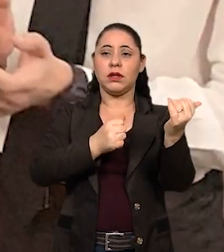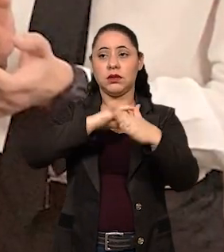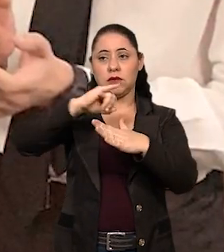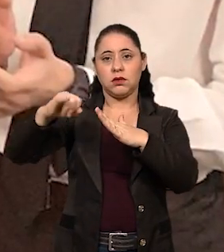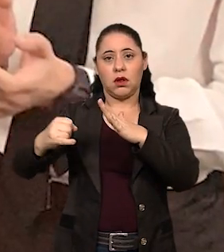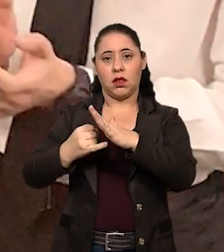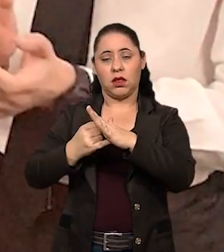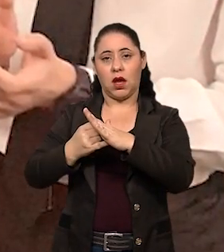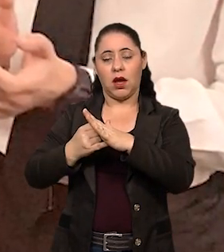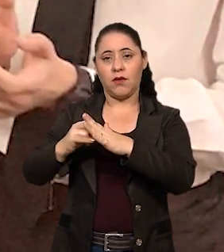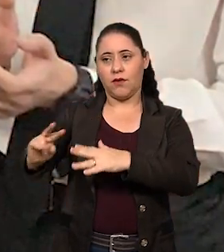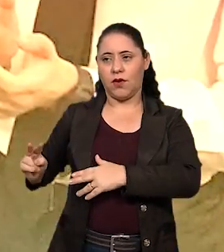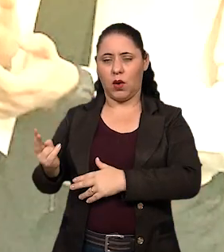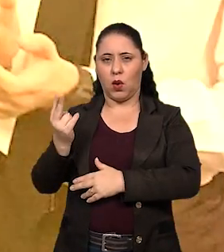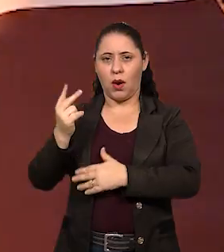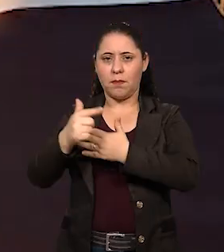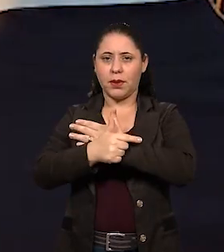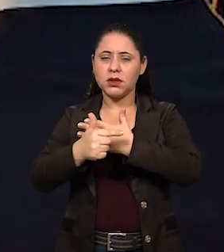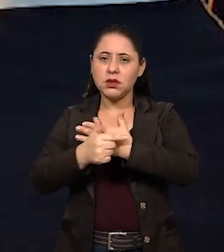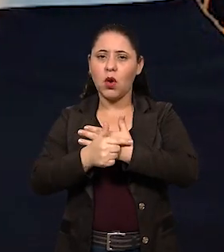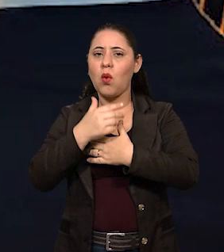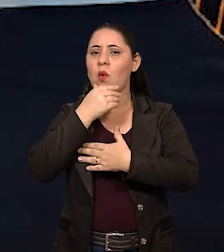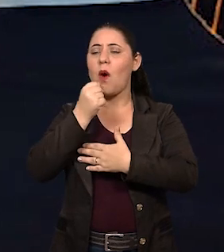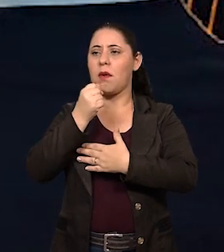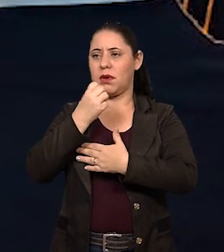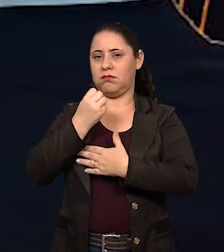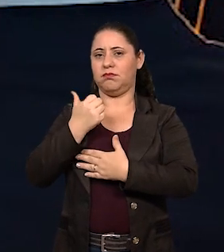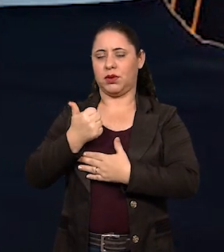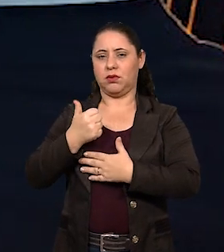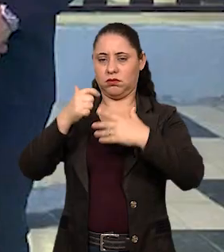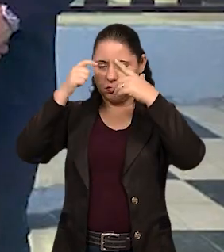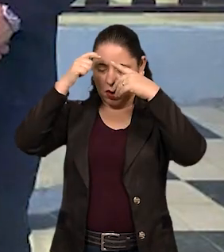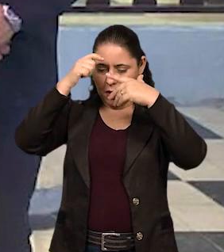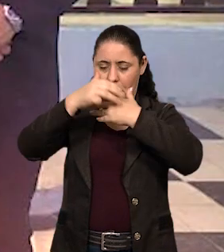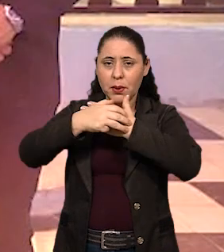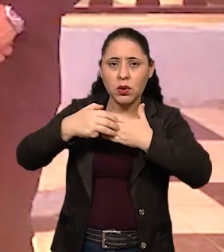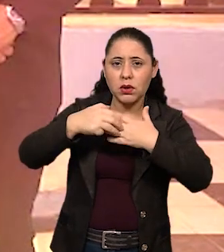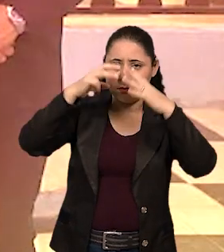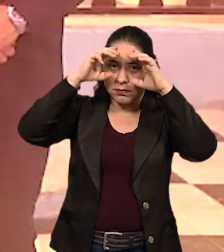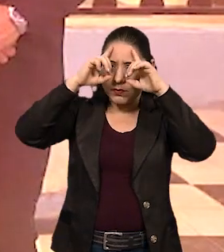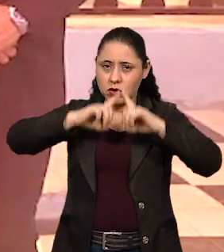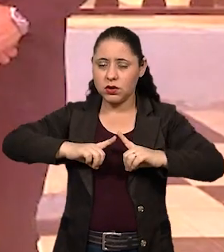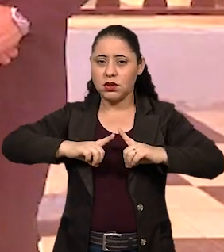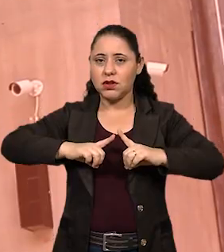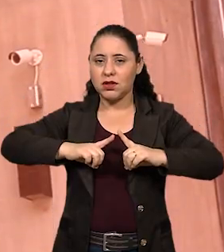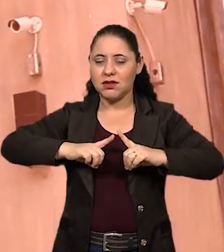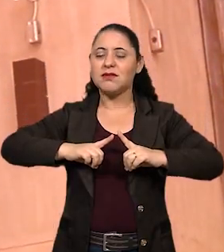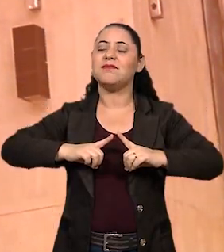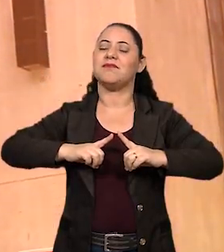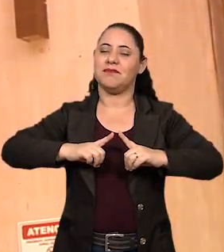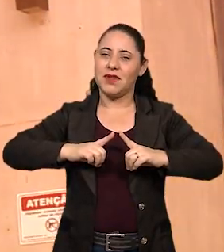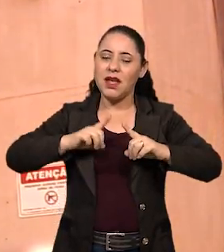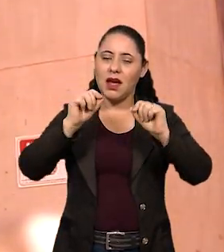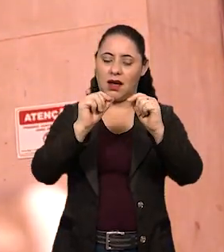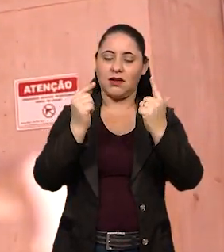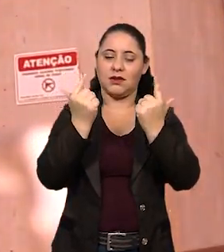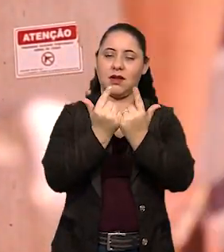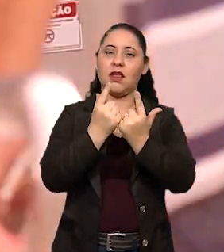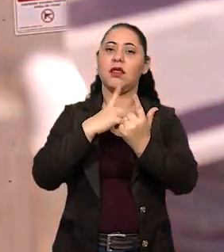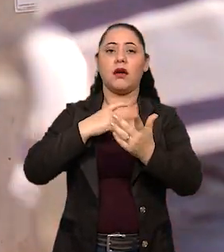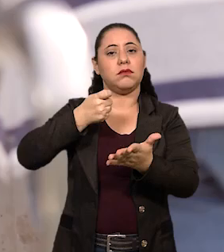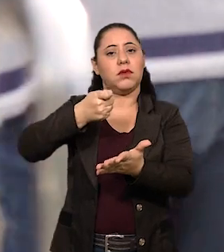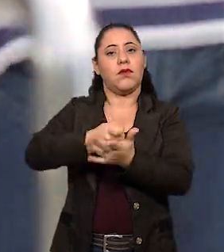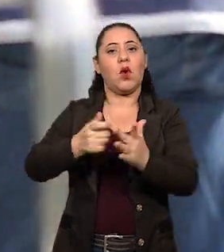instituição tem como missão gerar homens de bem, de caráter, de boa índole e cidadãos solidários, a Casa de Leis tem por